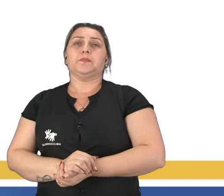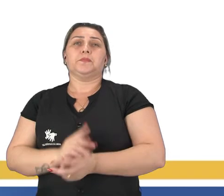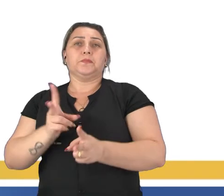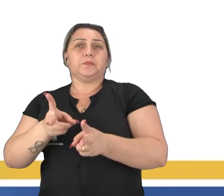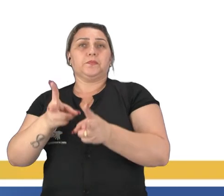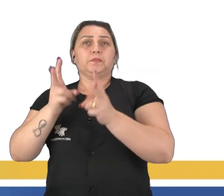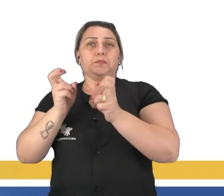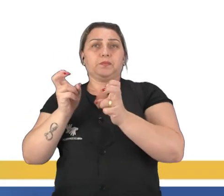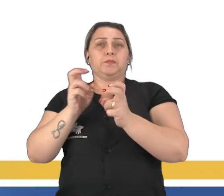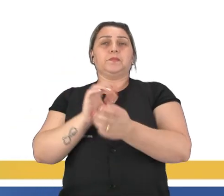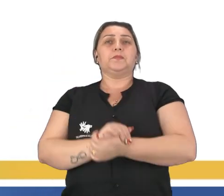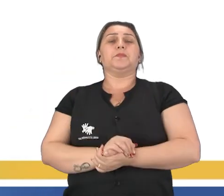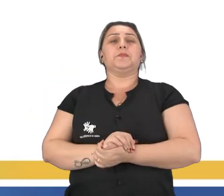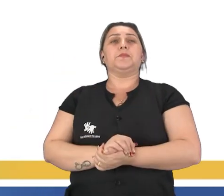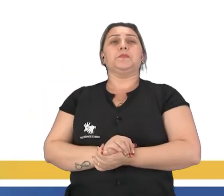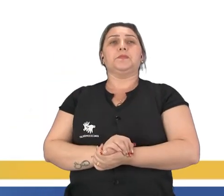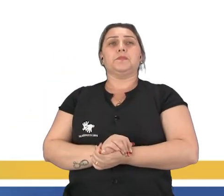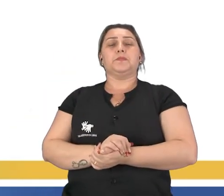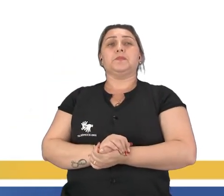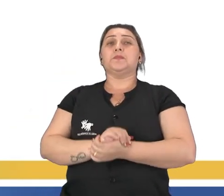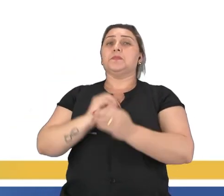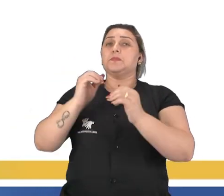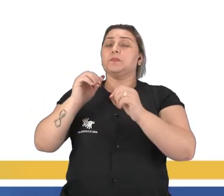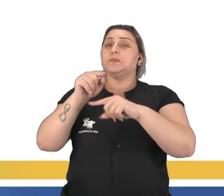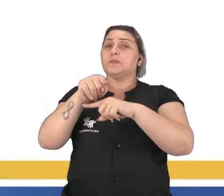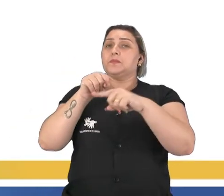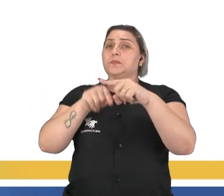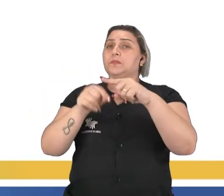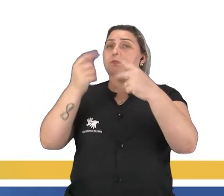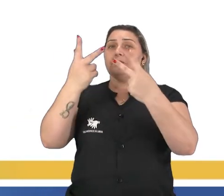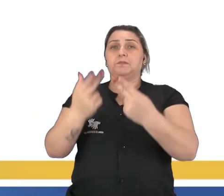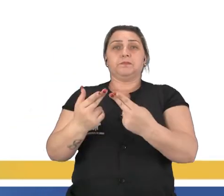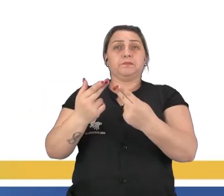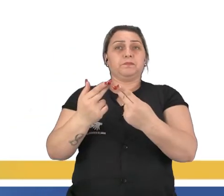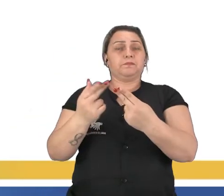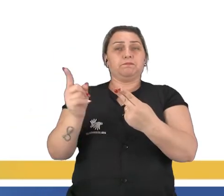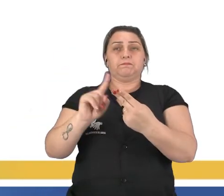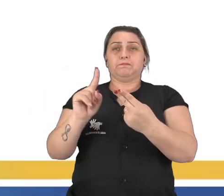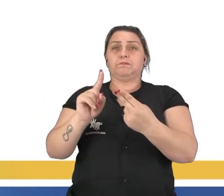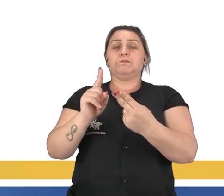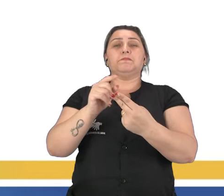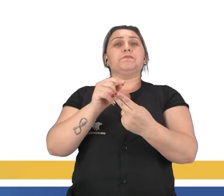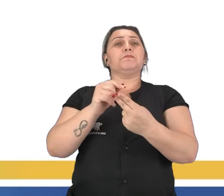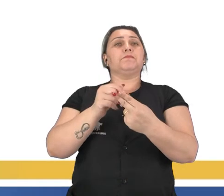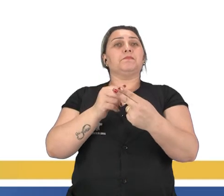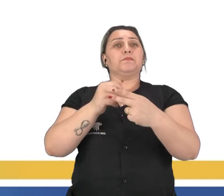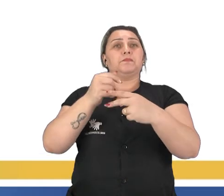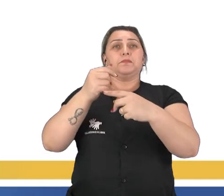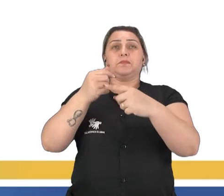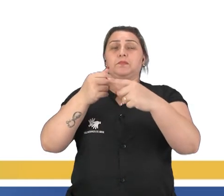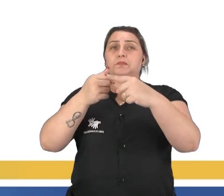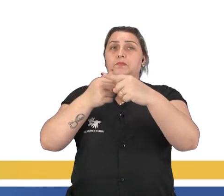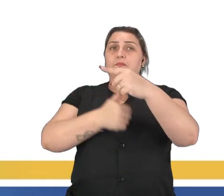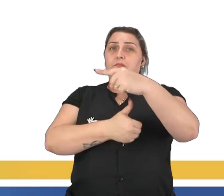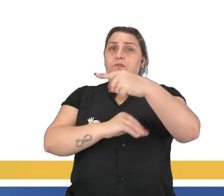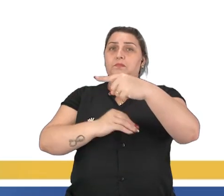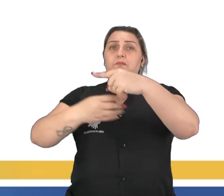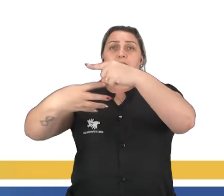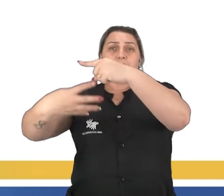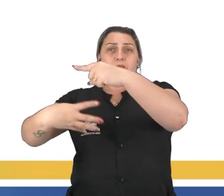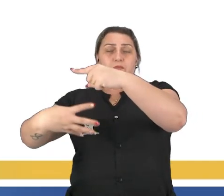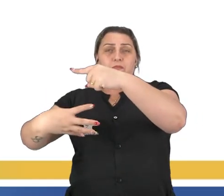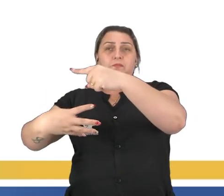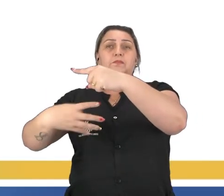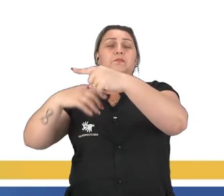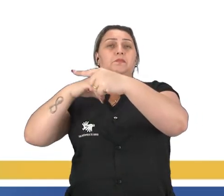Note, nesse caso, que as partes em que o inteiro foi dividido não são do mesmo tamanho, né? Um tem décimo e outro tem quartos. Então, a ideia,